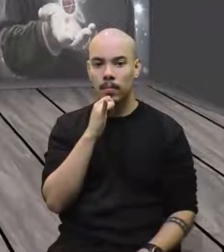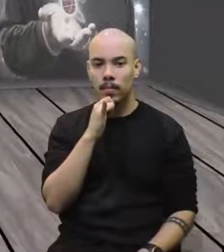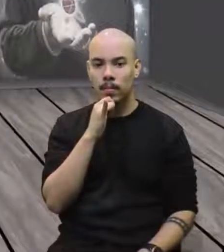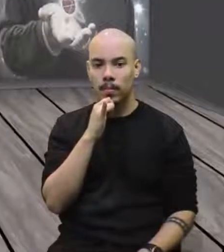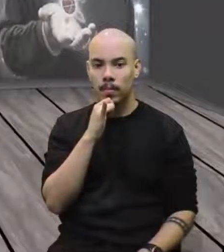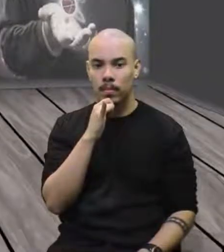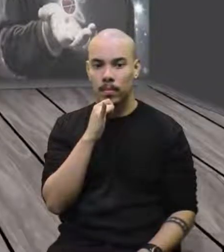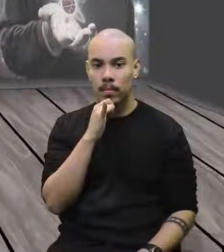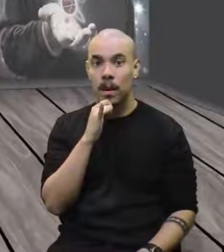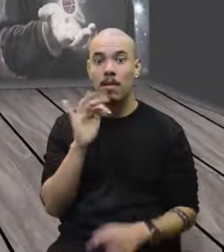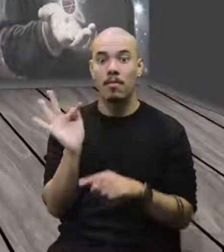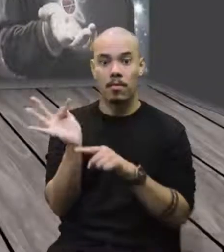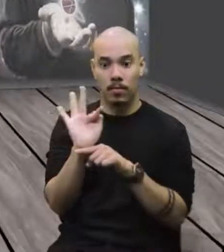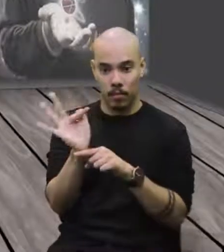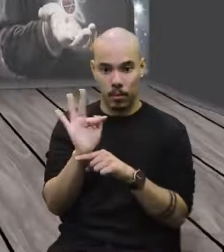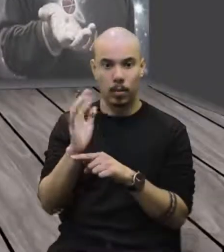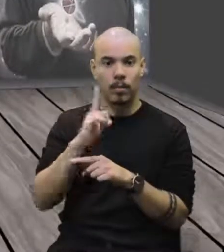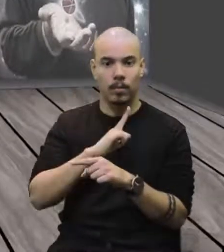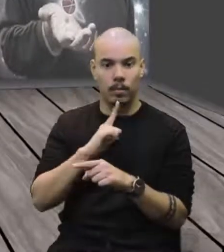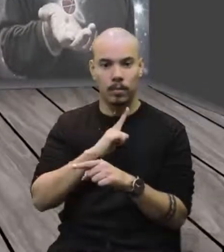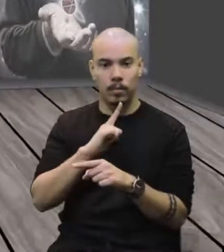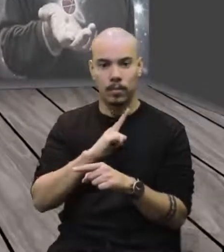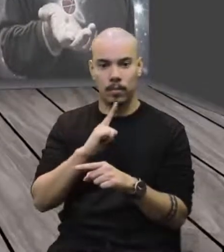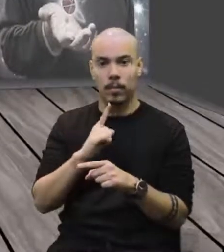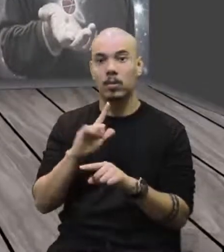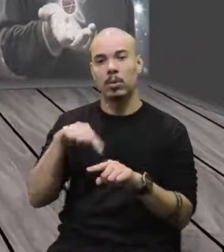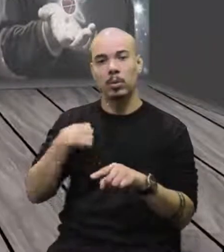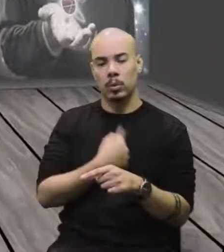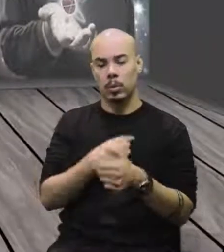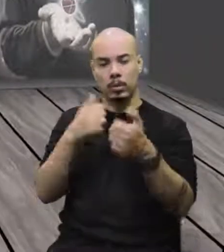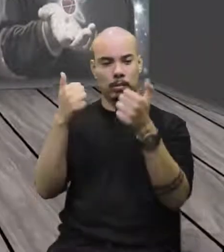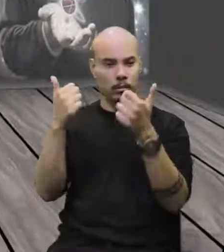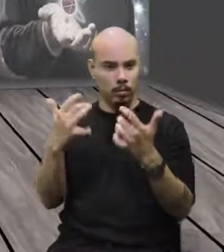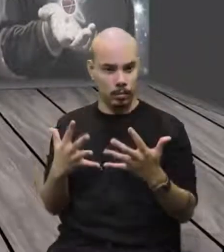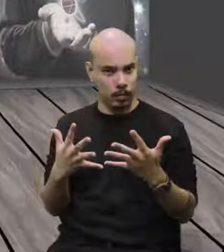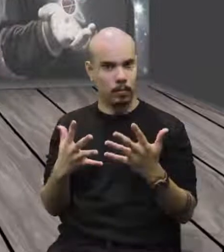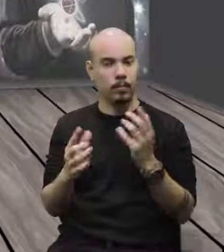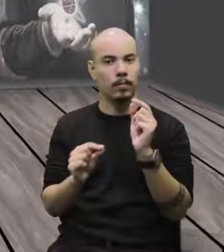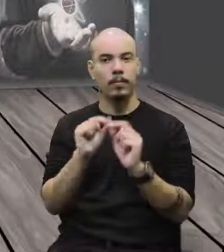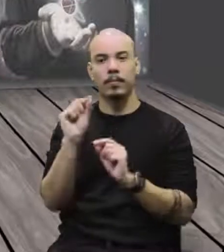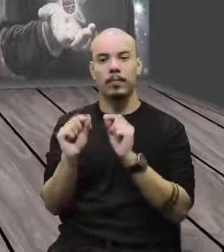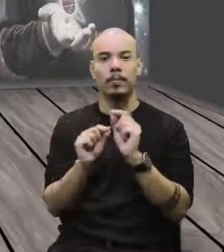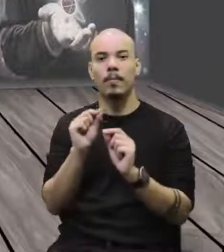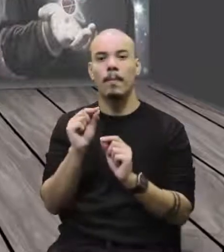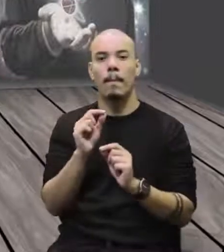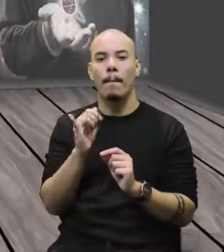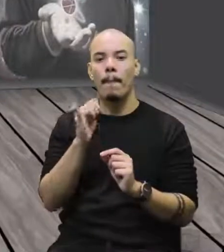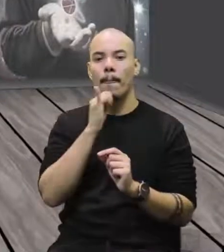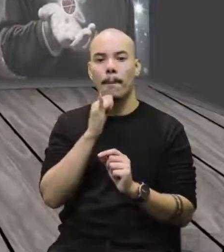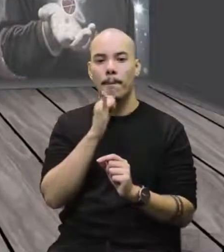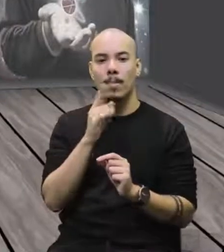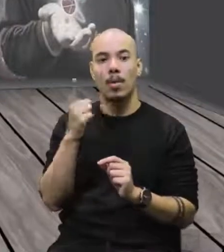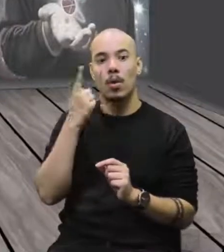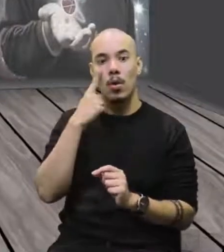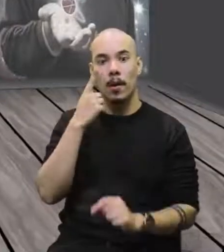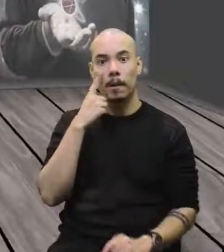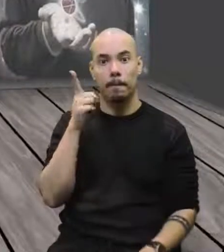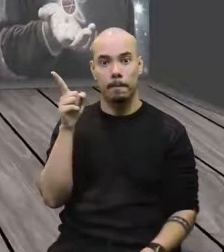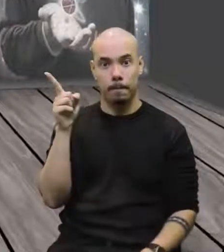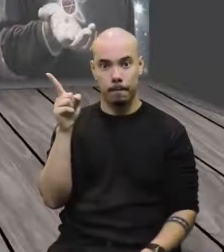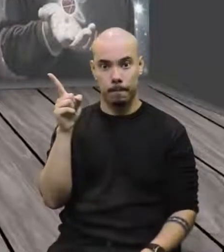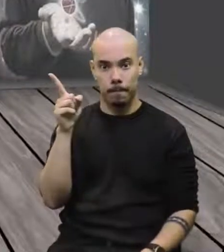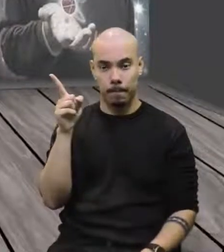aqui, né? já existe aquele flutuar, mas aqui nós já falamos de o quê? Nós já falamos... Tá assim, igual meu dedo aqui, apontando para lá,